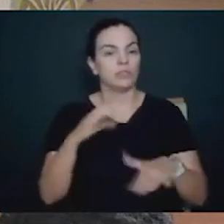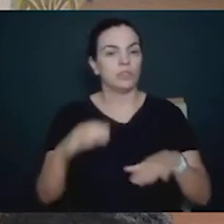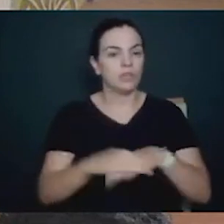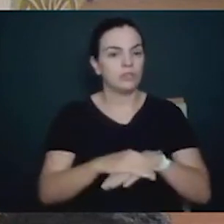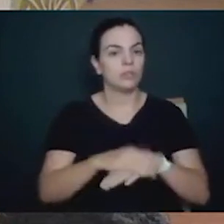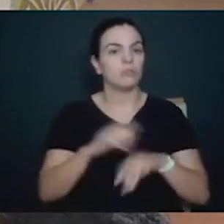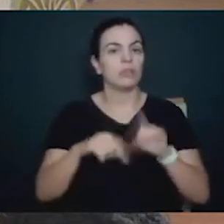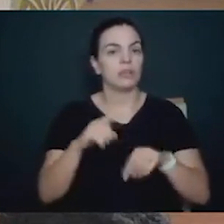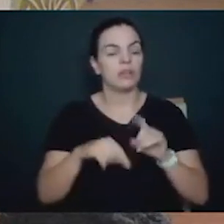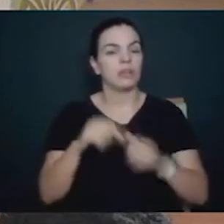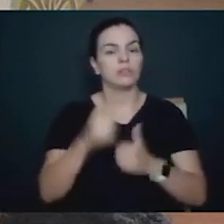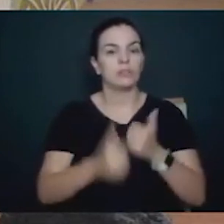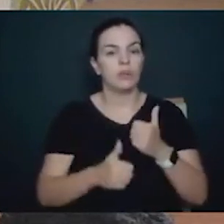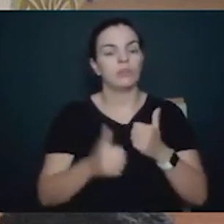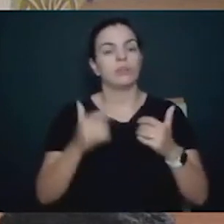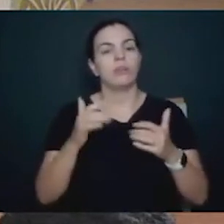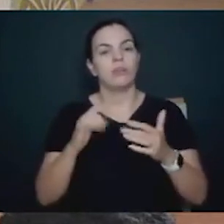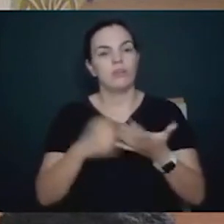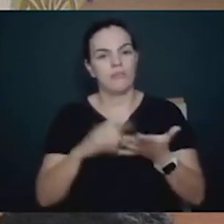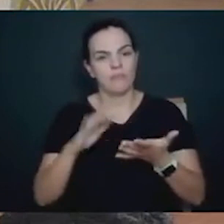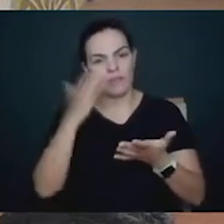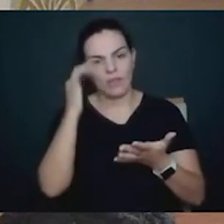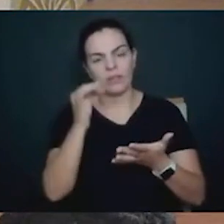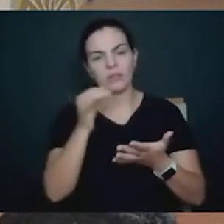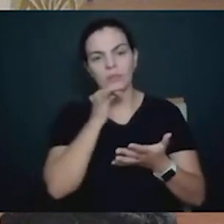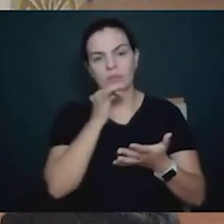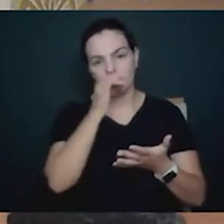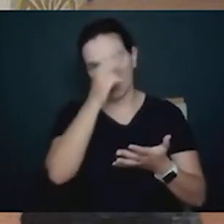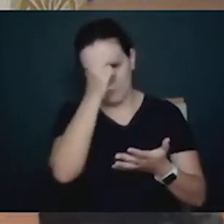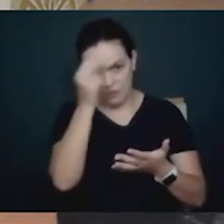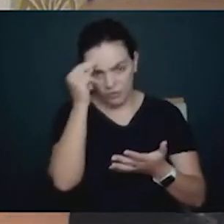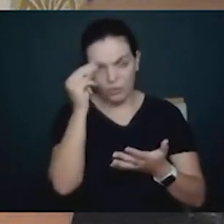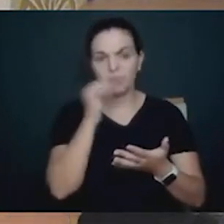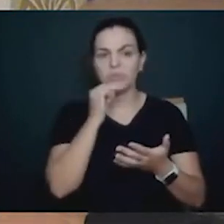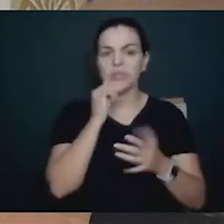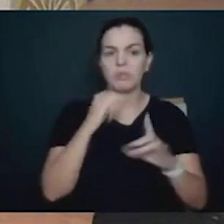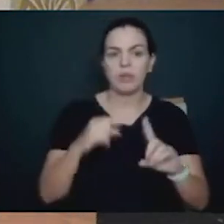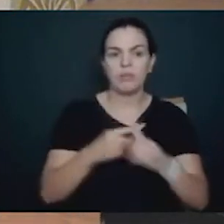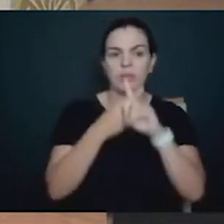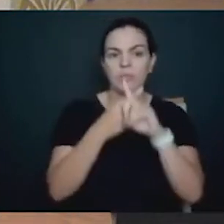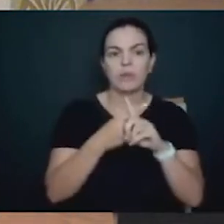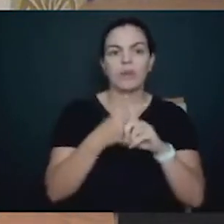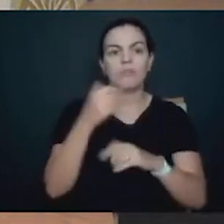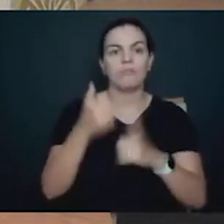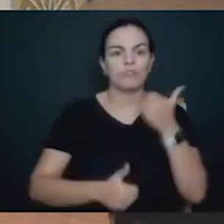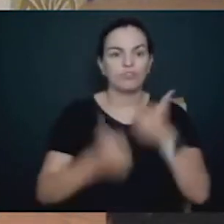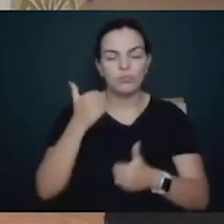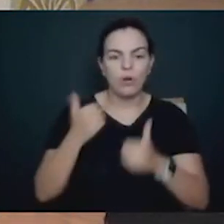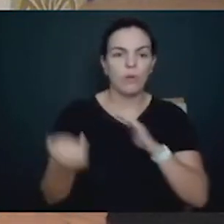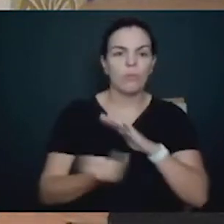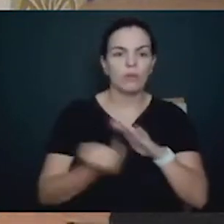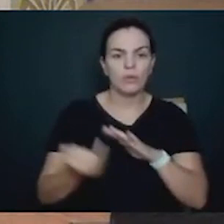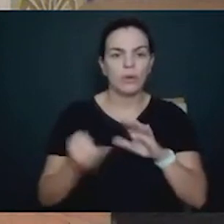eventos comunitários, eventos da prefeitura, por exemplo, num campeonato, no final de semana, num jogo de futebol amador, de um clube como o Iguaçu,